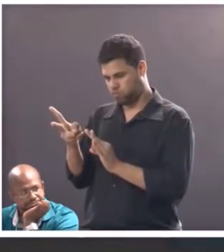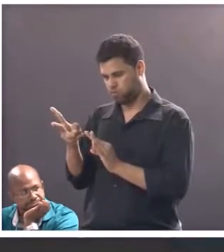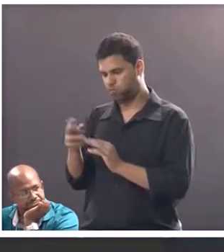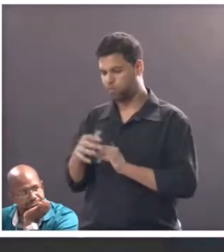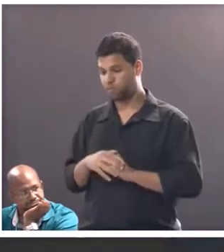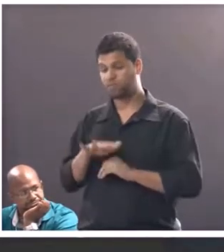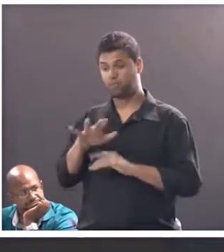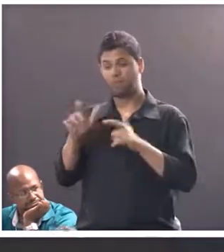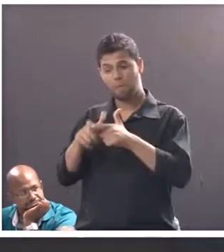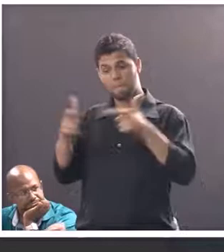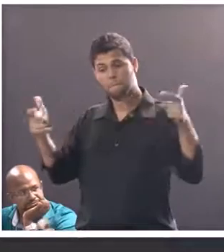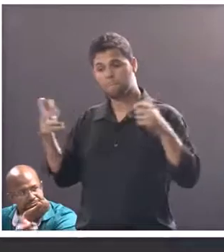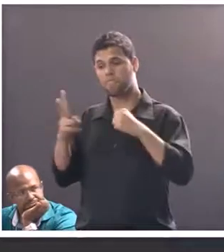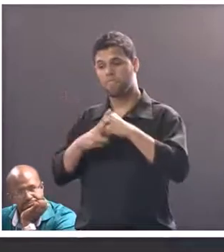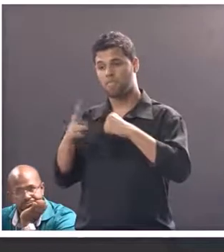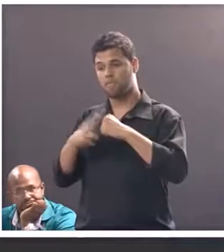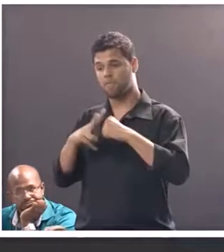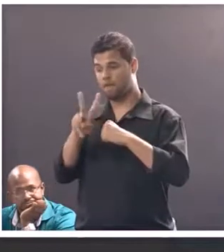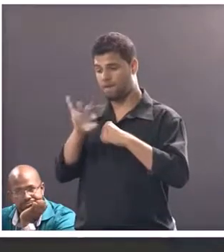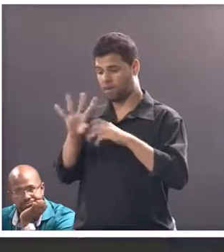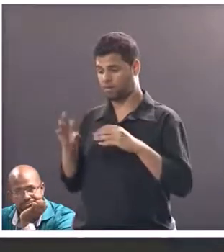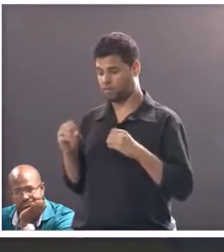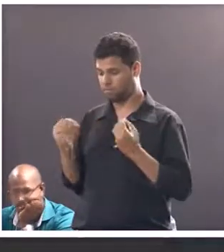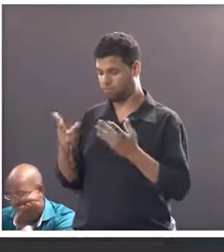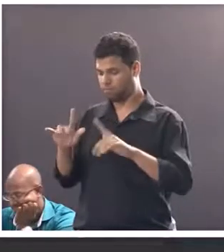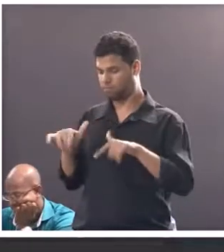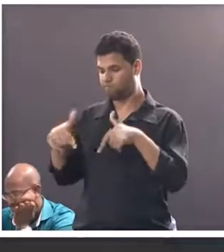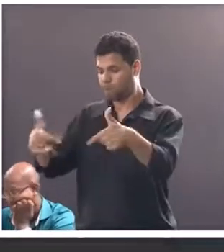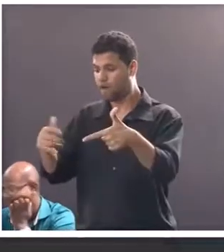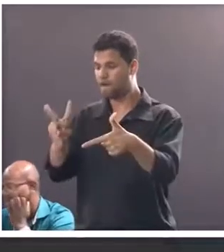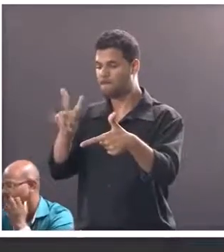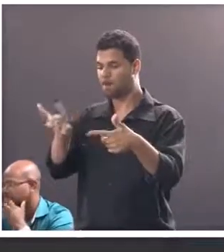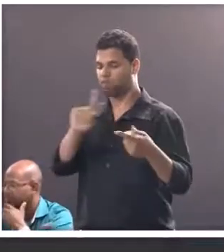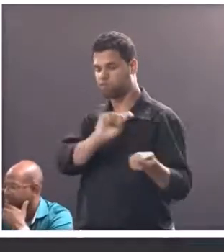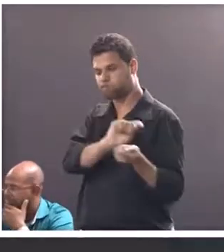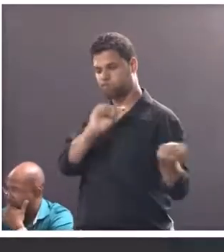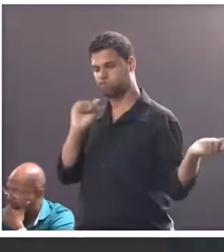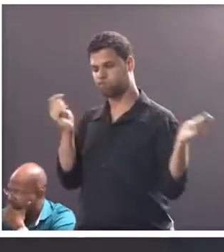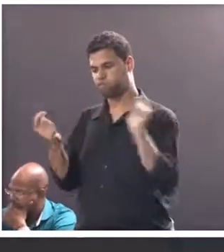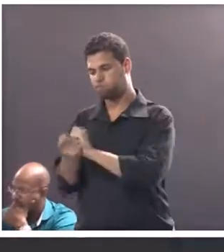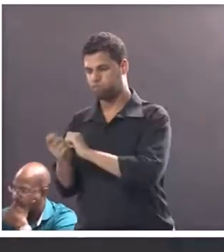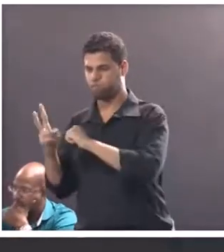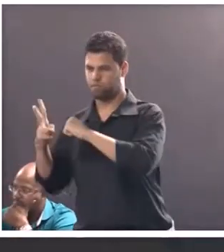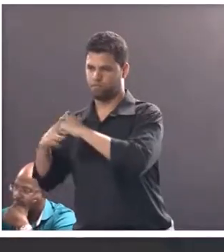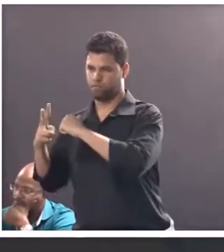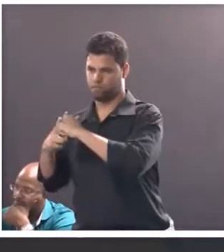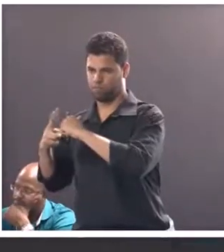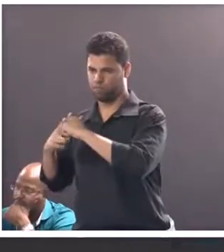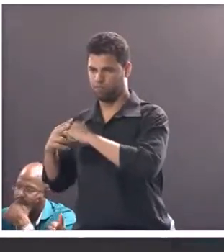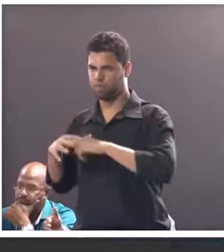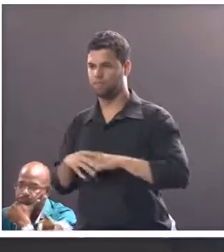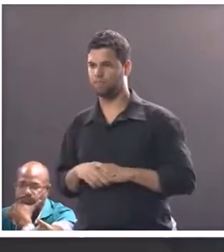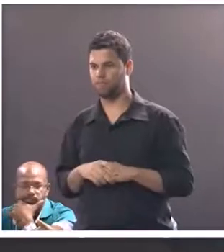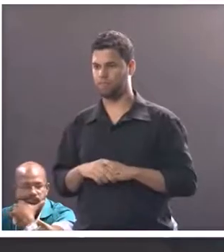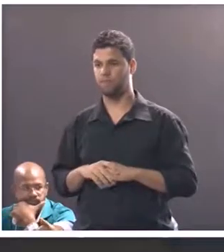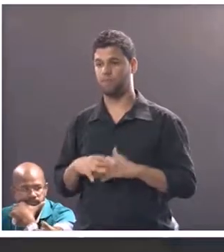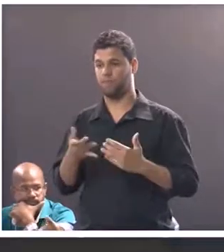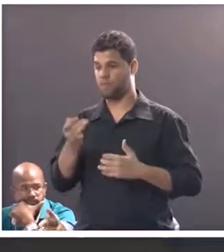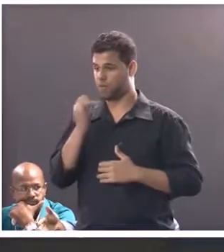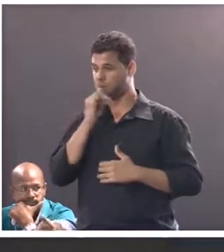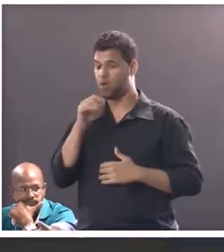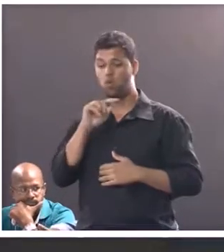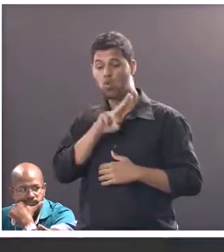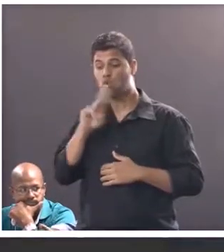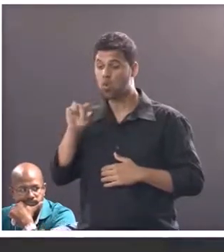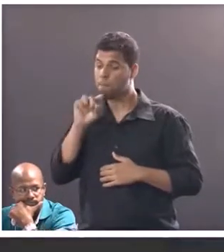Então a maioria dos verbos que vão dar origem a alguma ação se transformam diretamente em verbos. Então o nome dessa